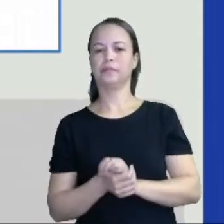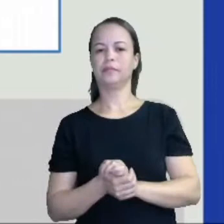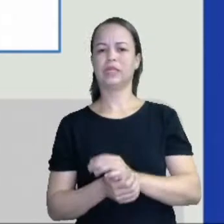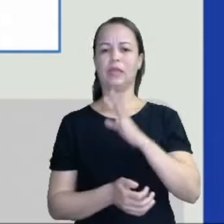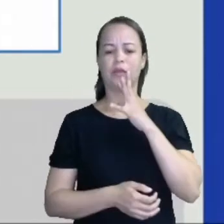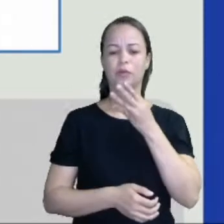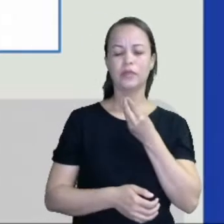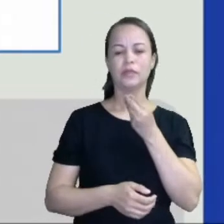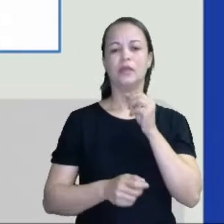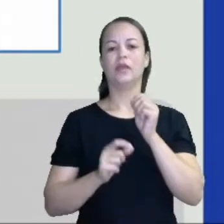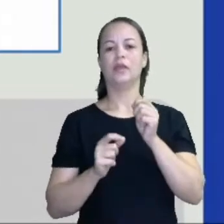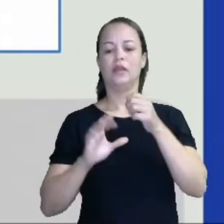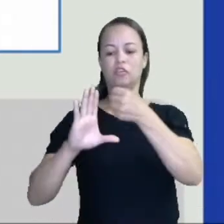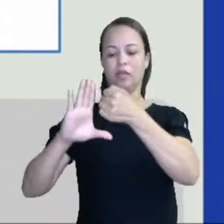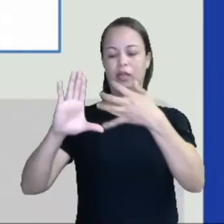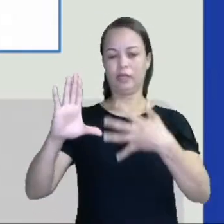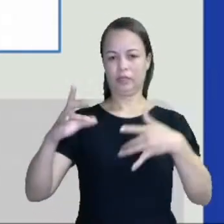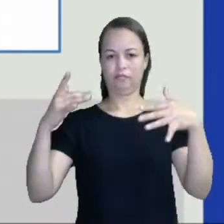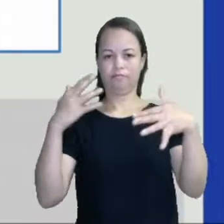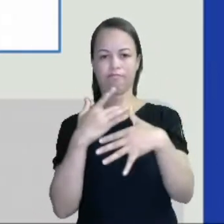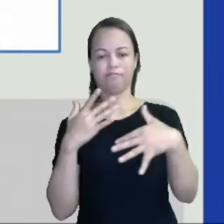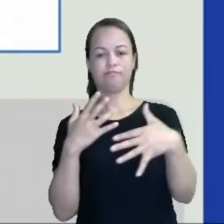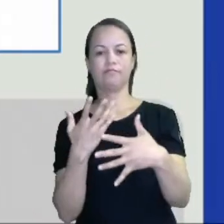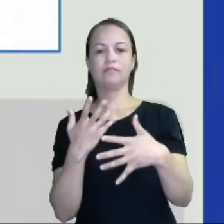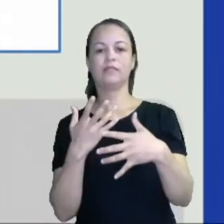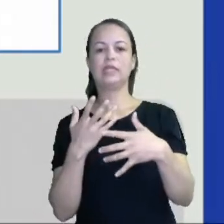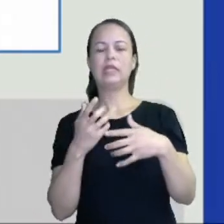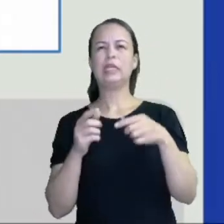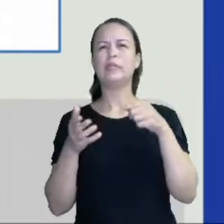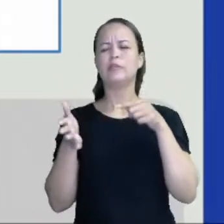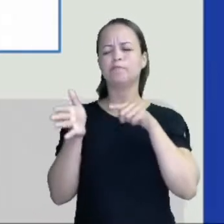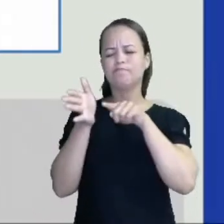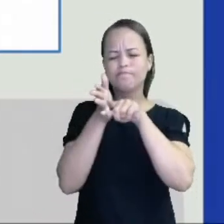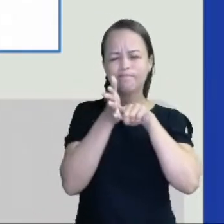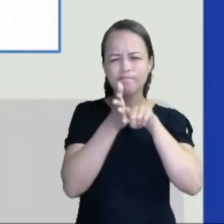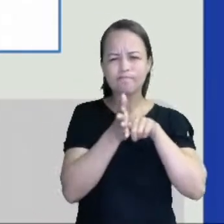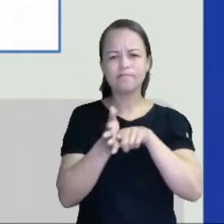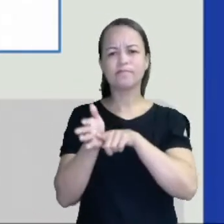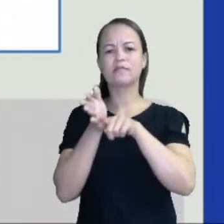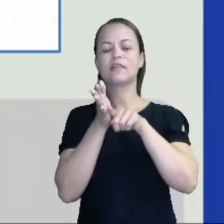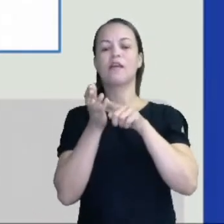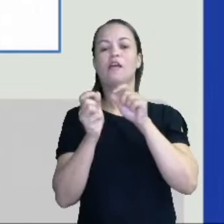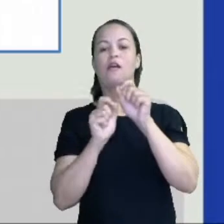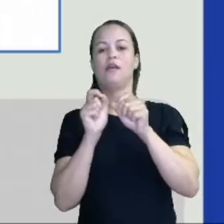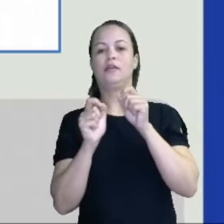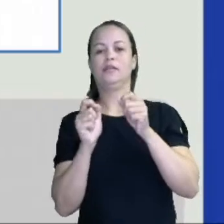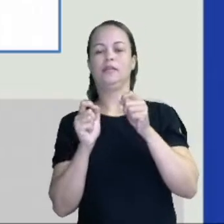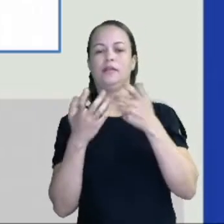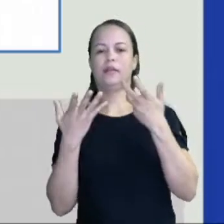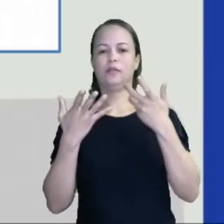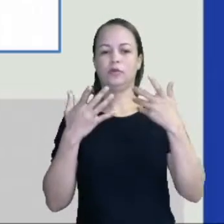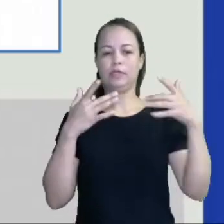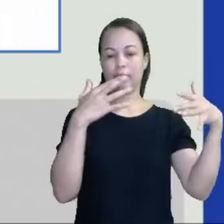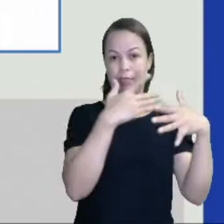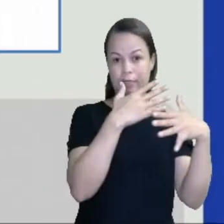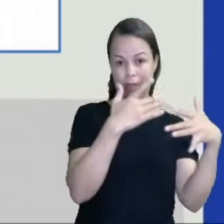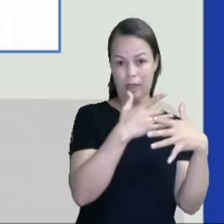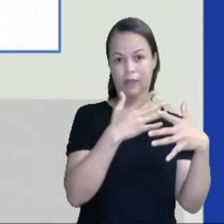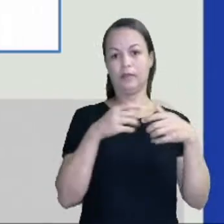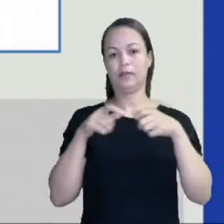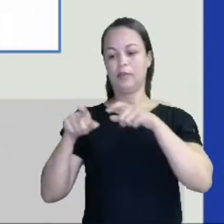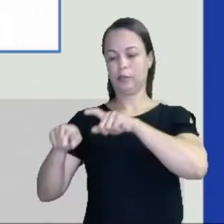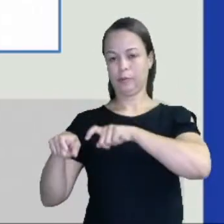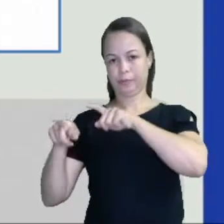reconhecer as características da cidade e analisar as interações entre a cidade e o